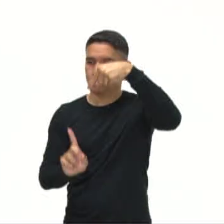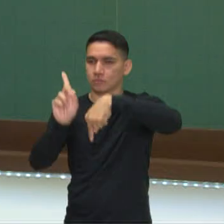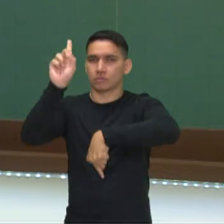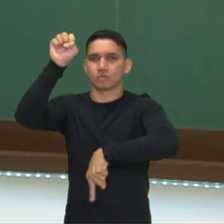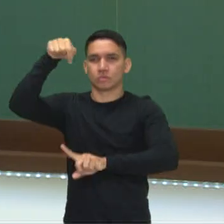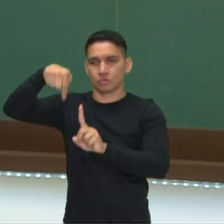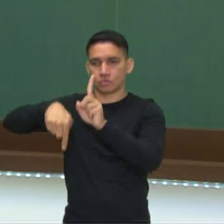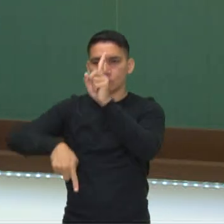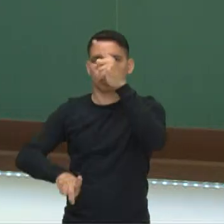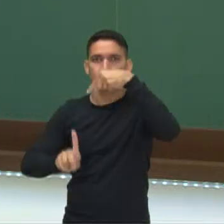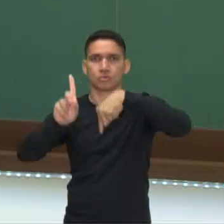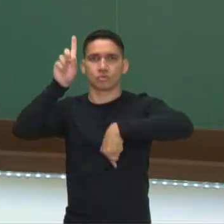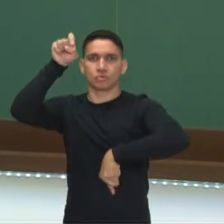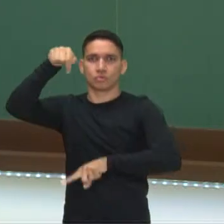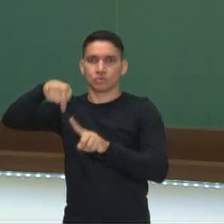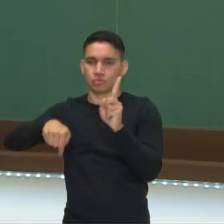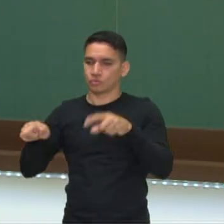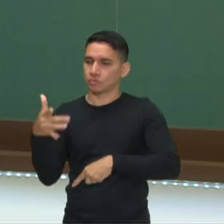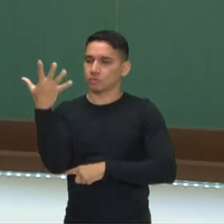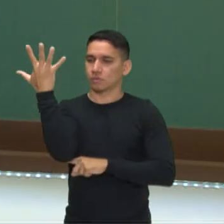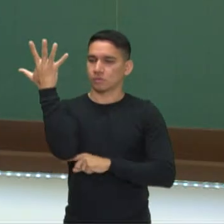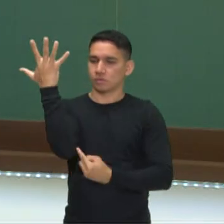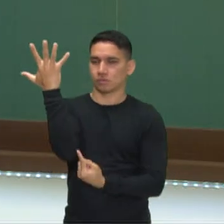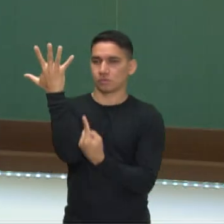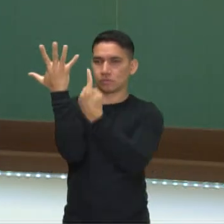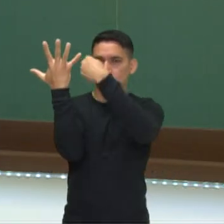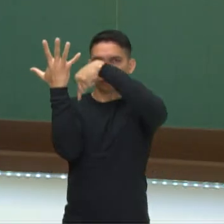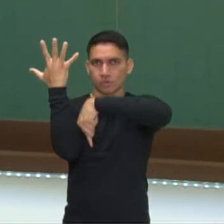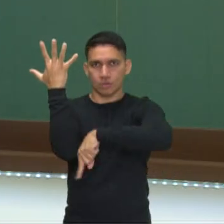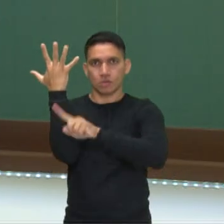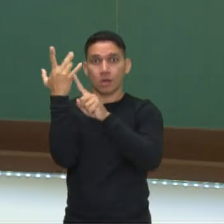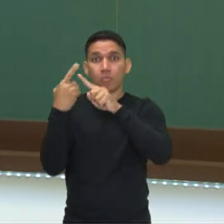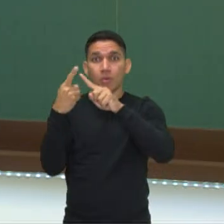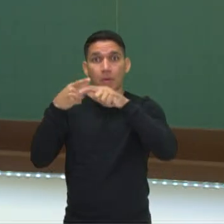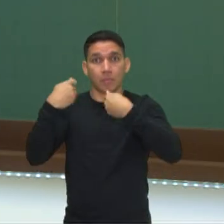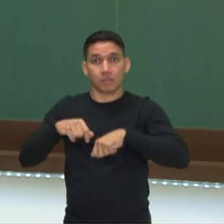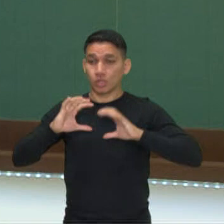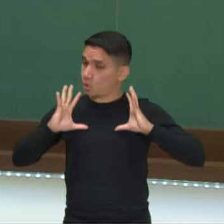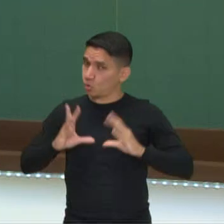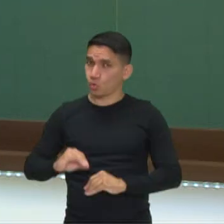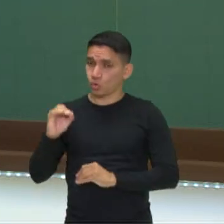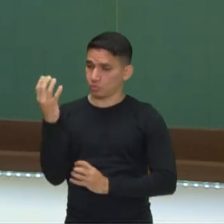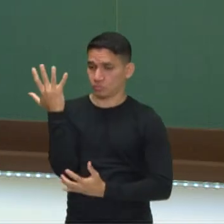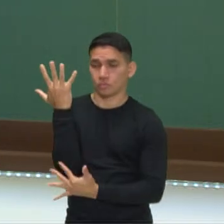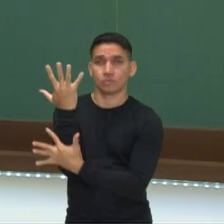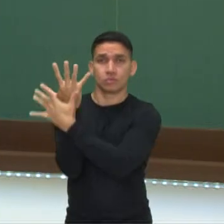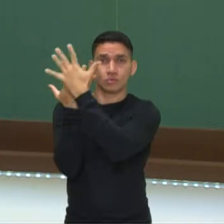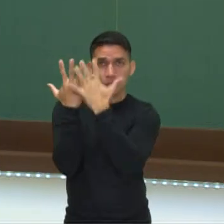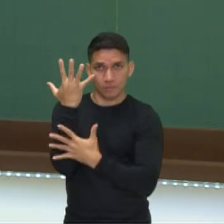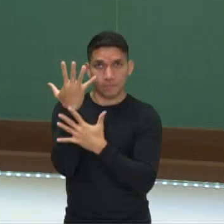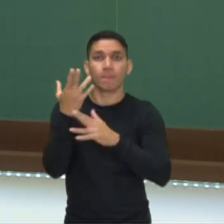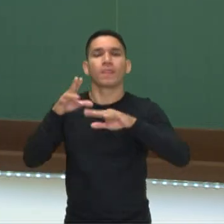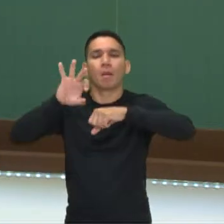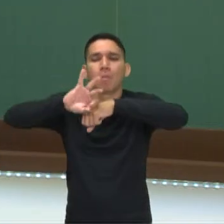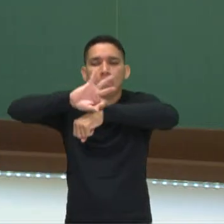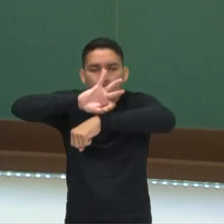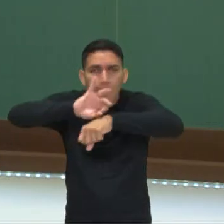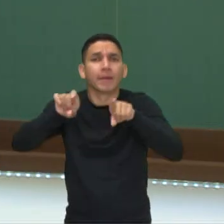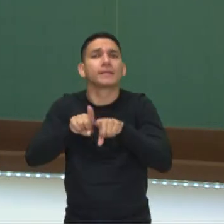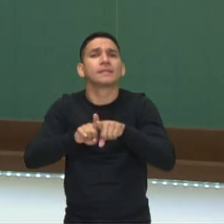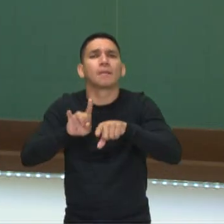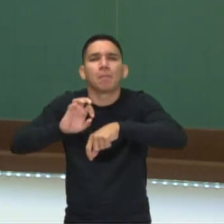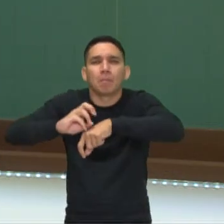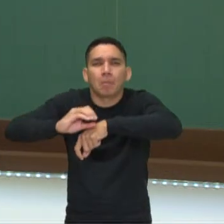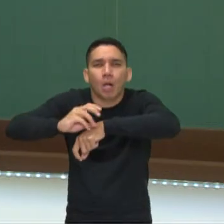baixo, porque precisa percorrer todo o corpo da planta. E essas células, elas possuem também muitos poros,